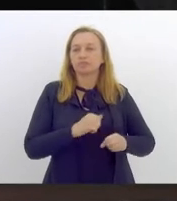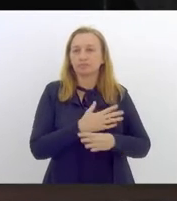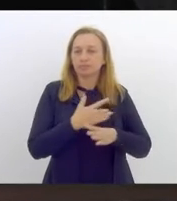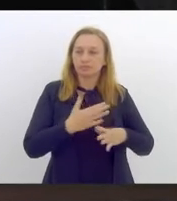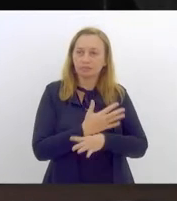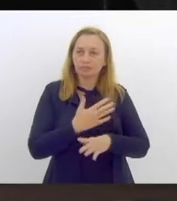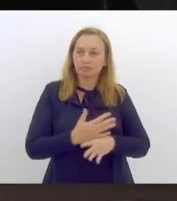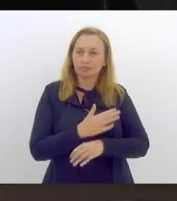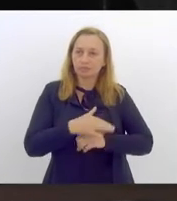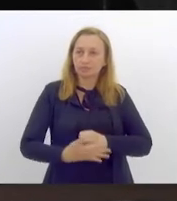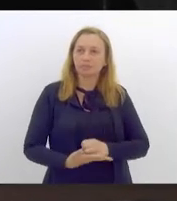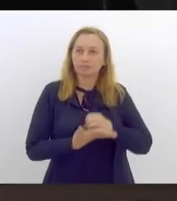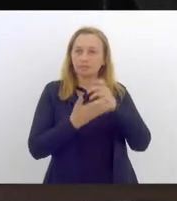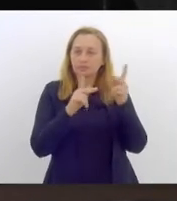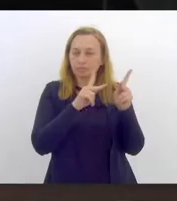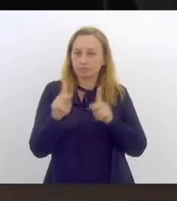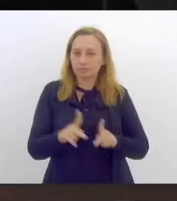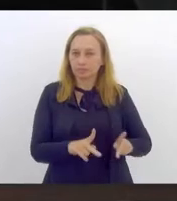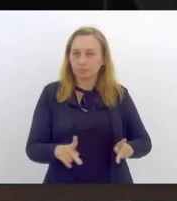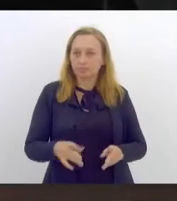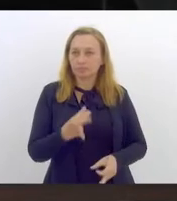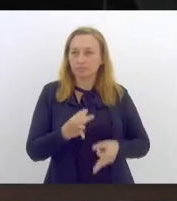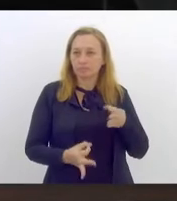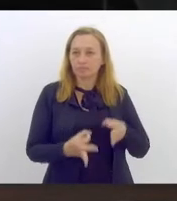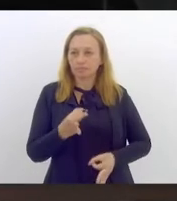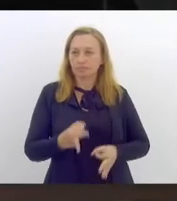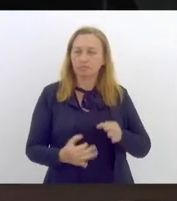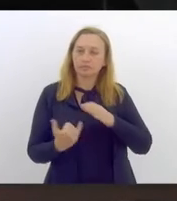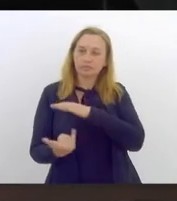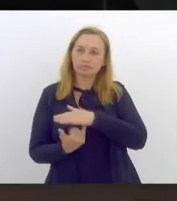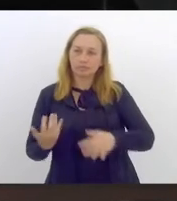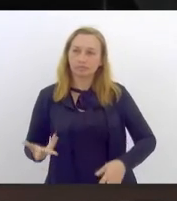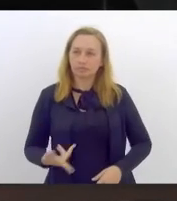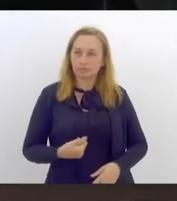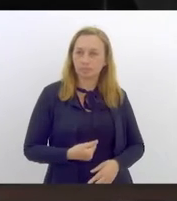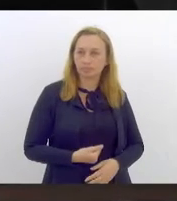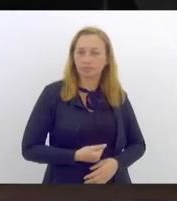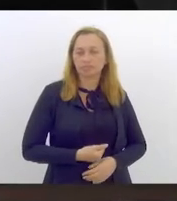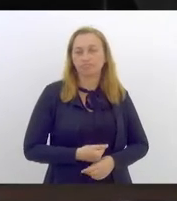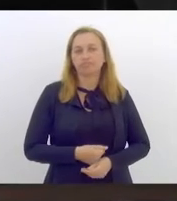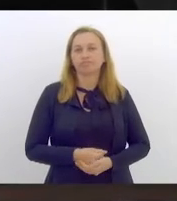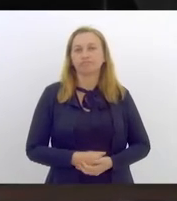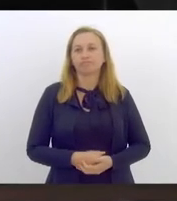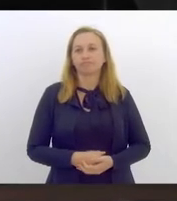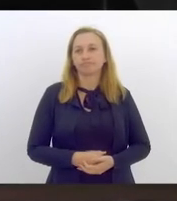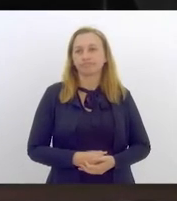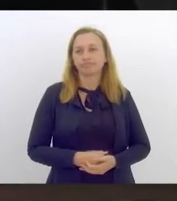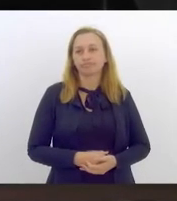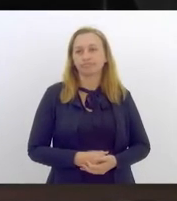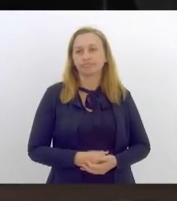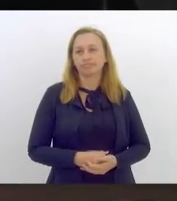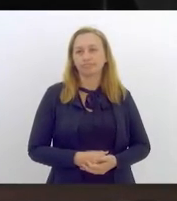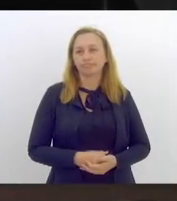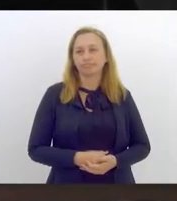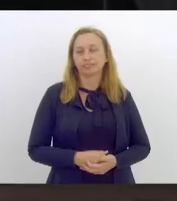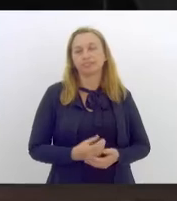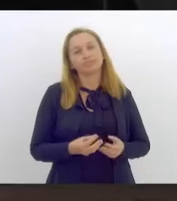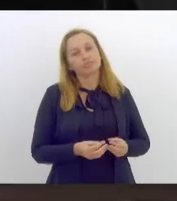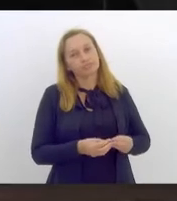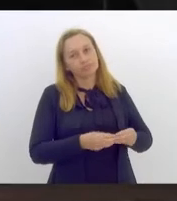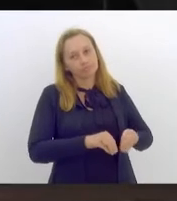e da paz e da justiça em instituições eficazes, sem dúvida nenhuma, será